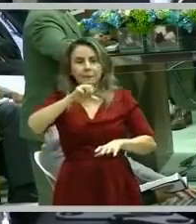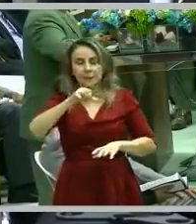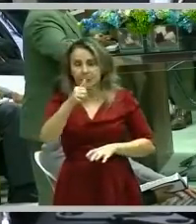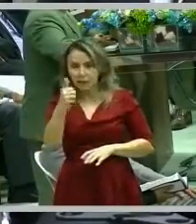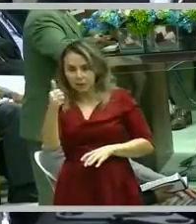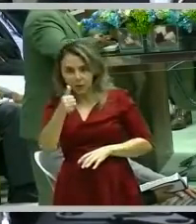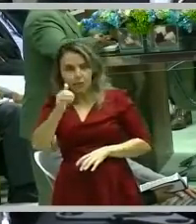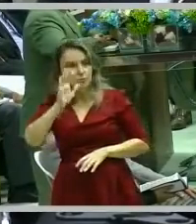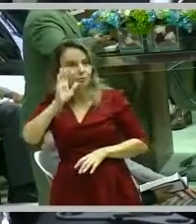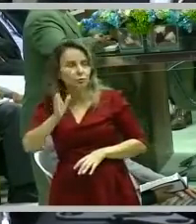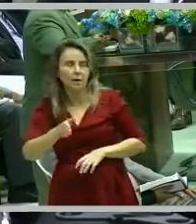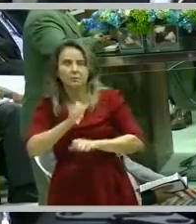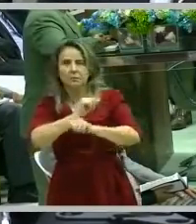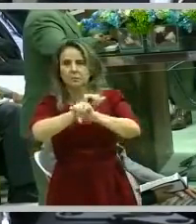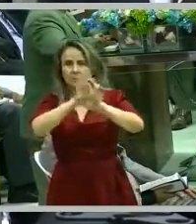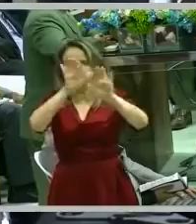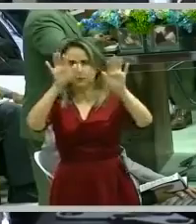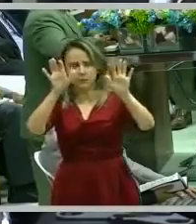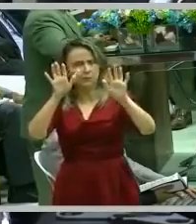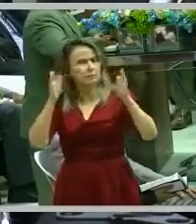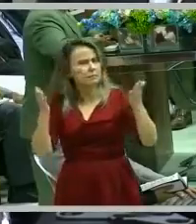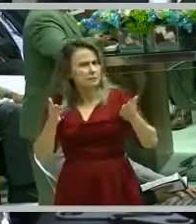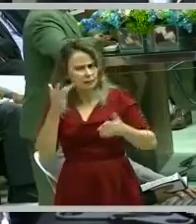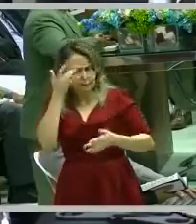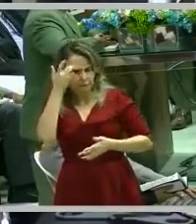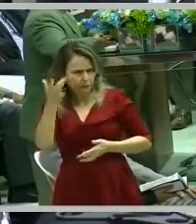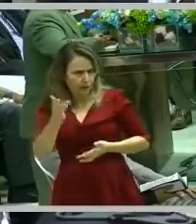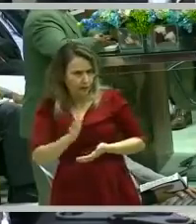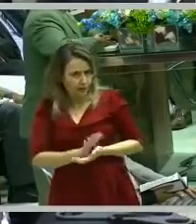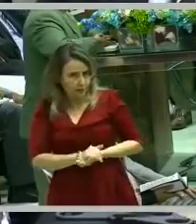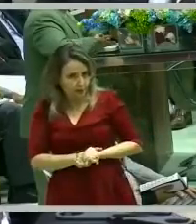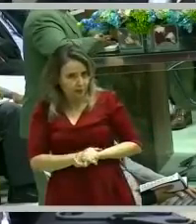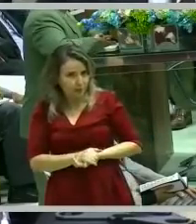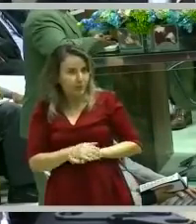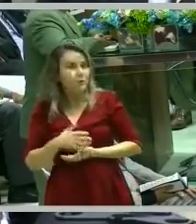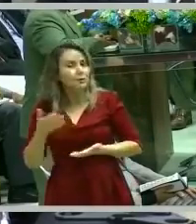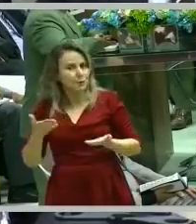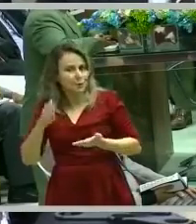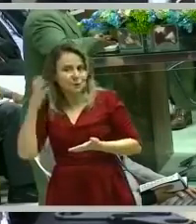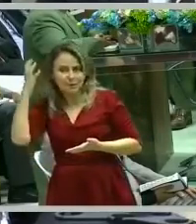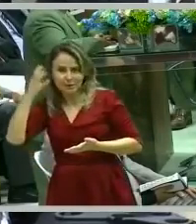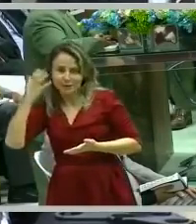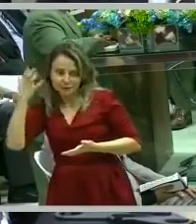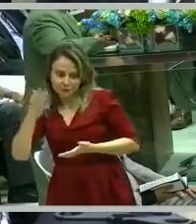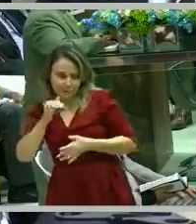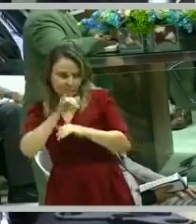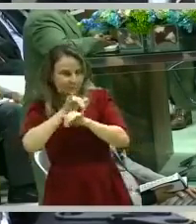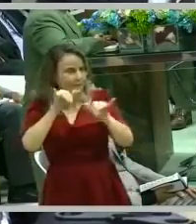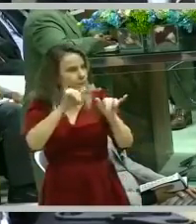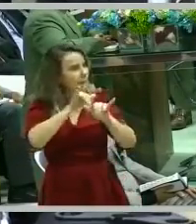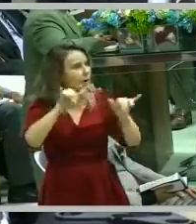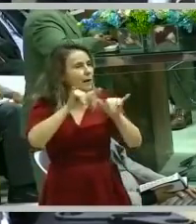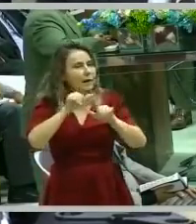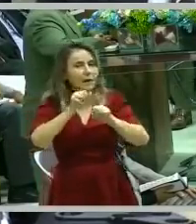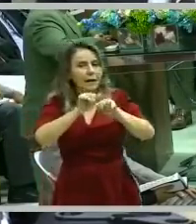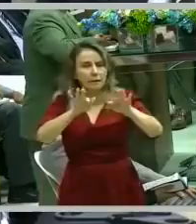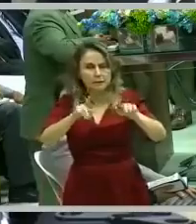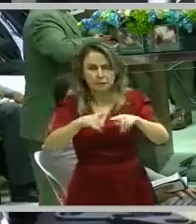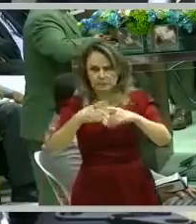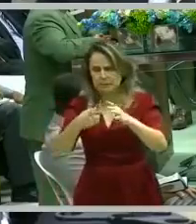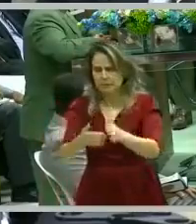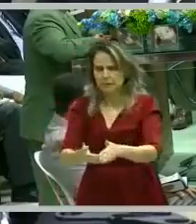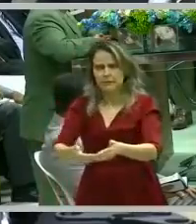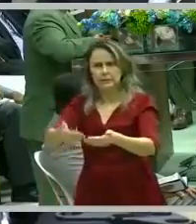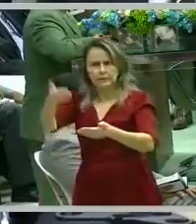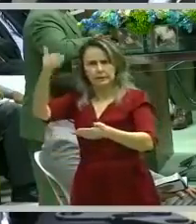tal, a gente vai aí na sua cidade, vai na rua tal, né? Assim, anuncia a rua tal. Não, no tempo que a Assembleia de Deus começou, não tinha nada disso. O